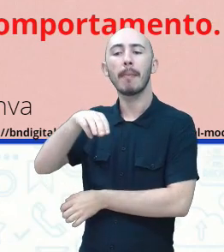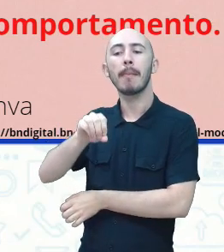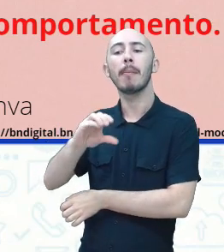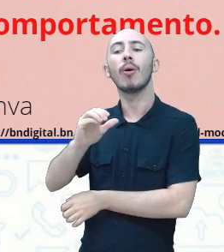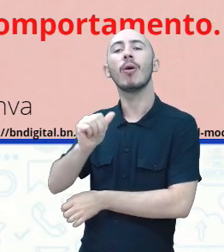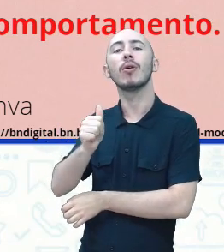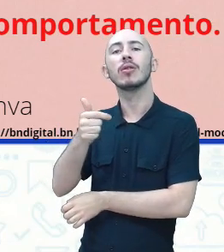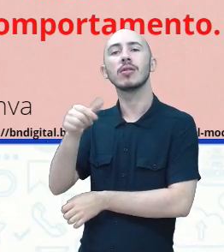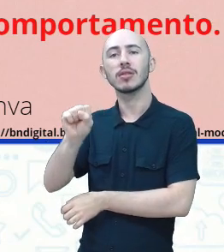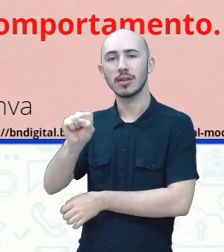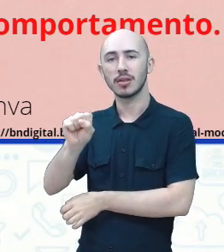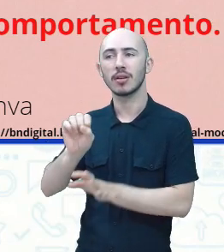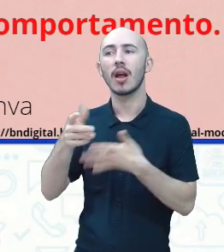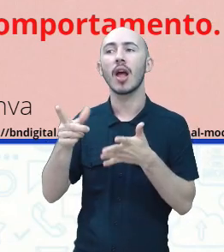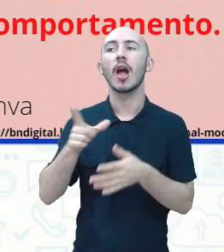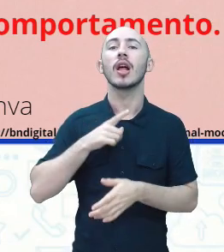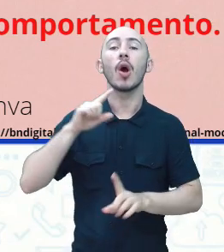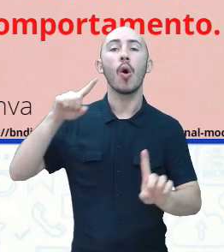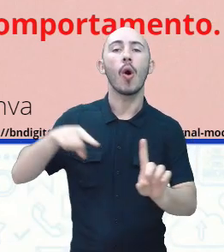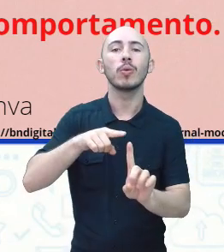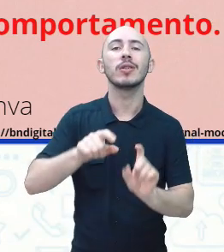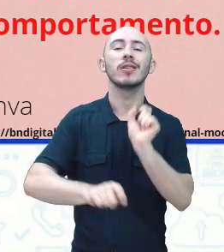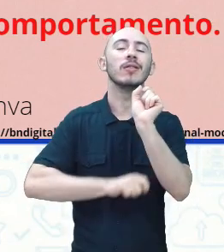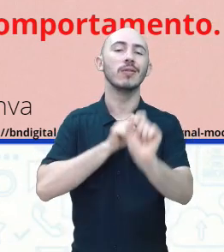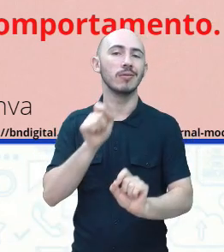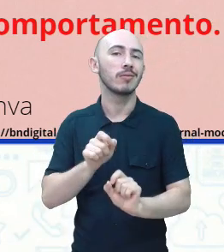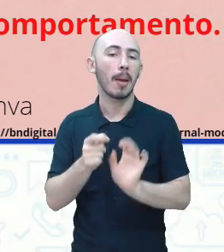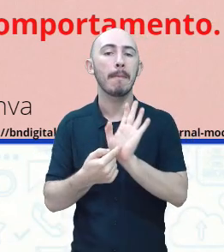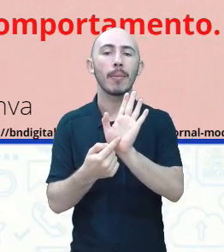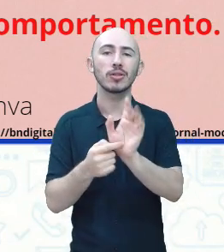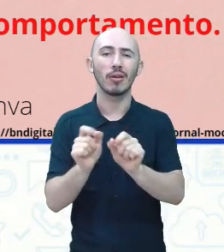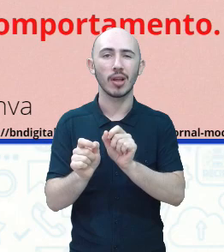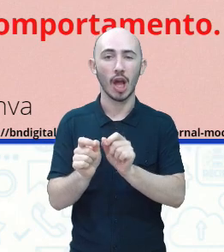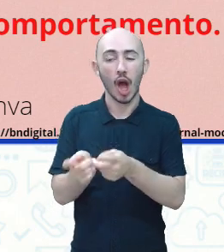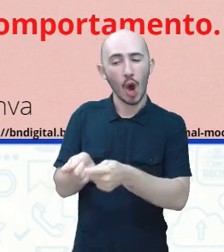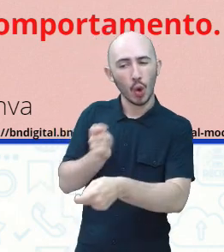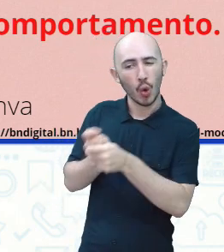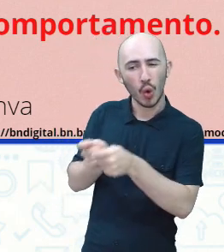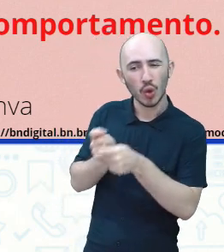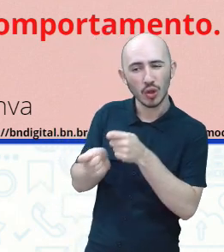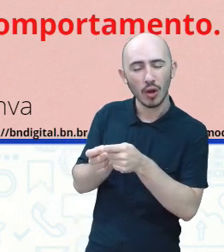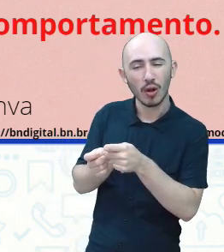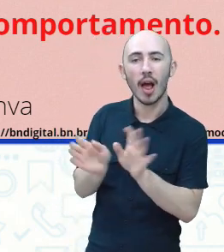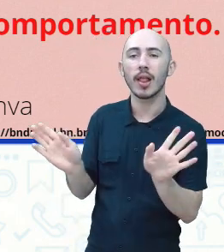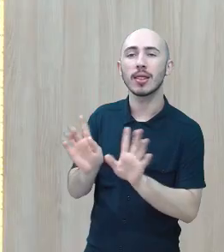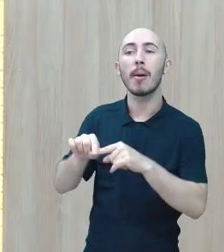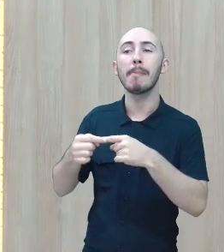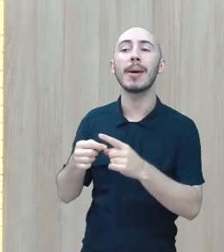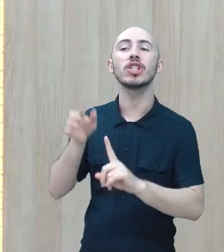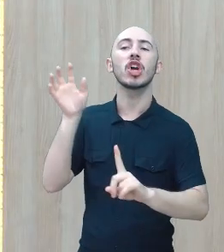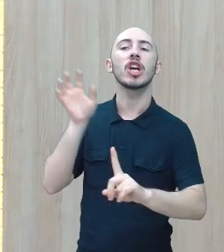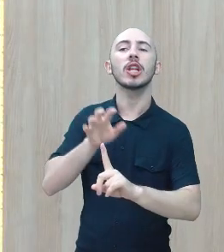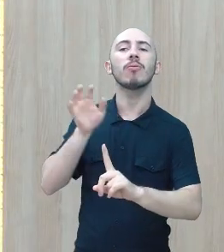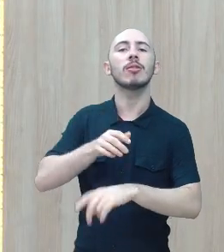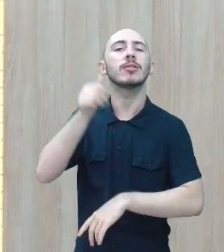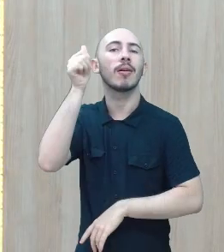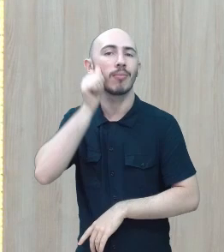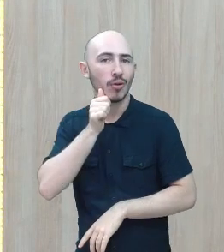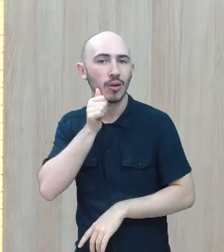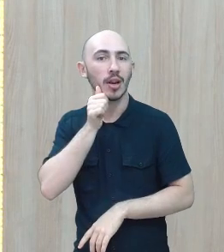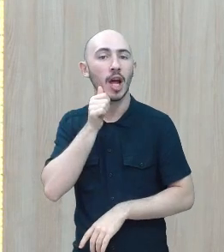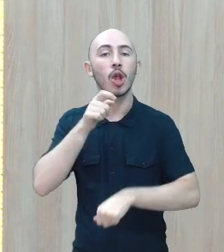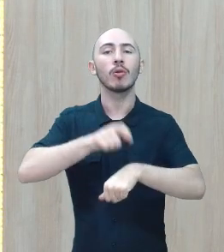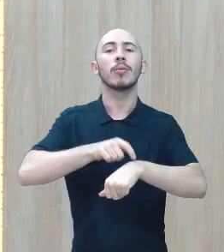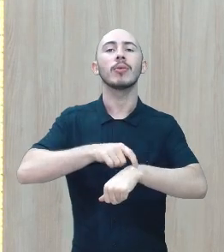que tinha a função ou a ideia não de doutrinar, mas de influenciar damas na hora de